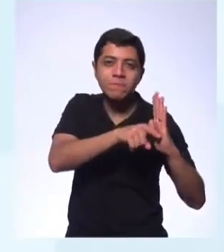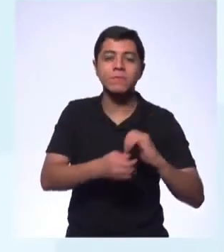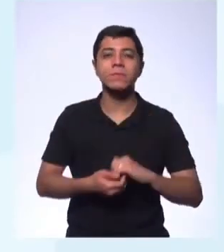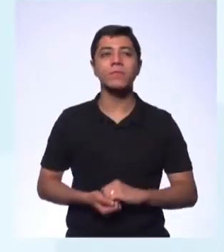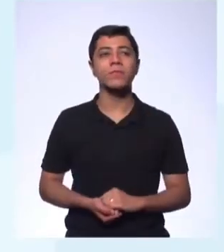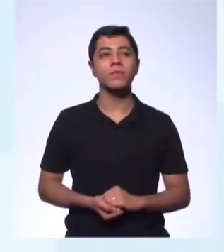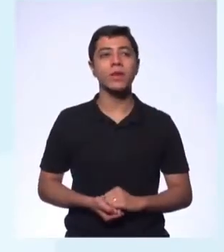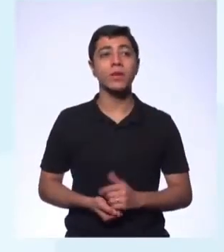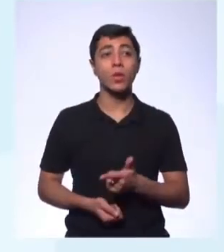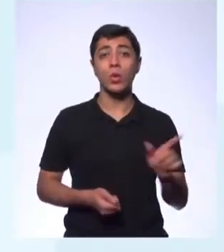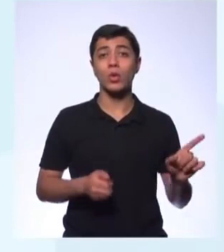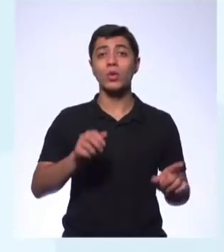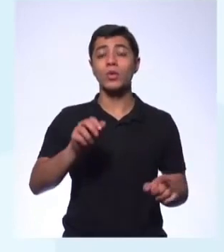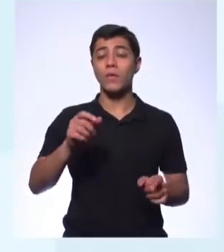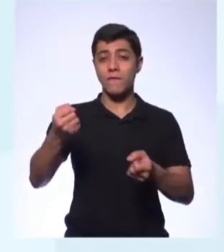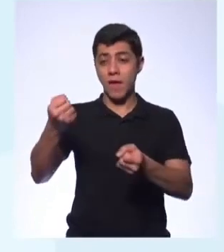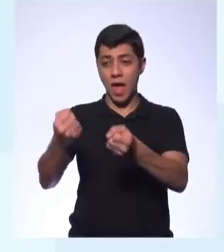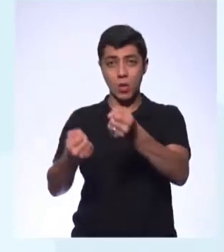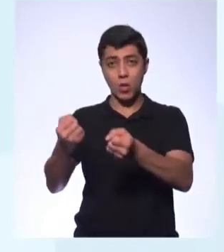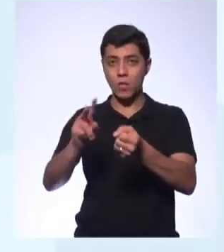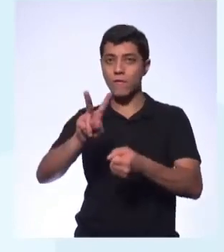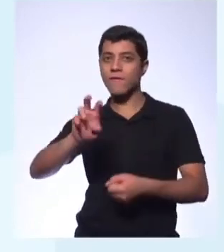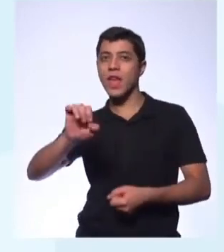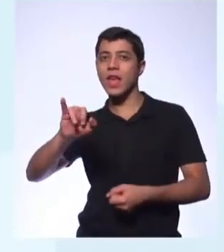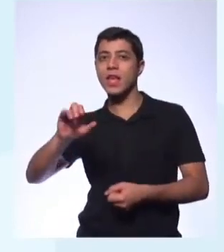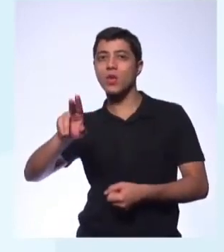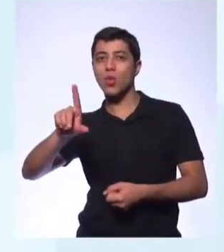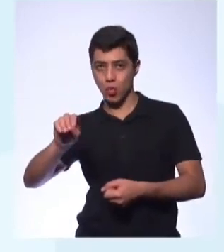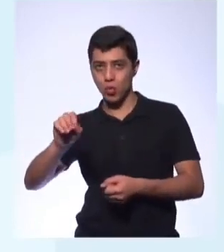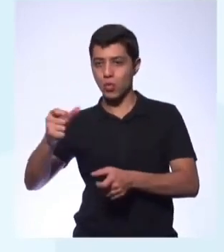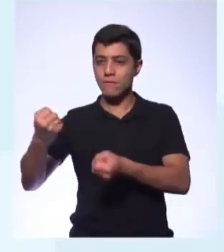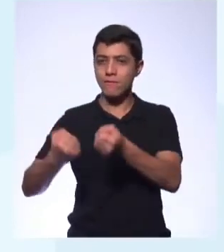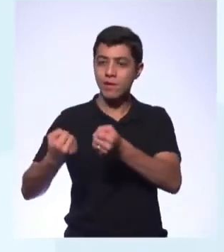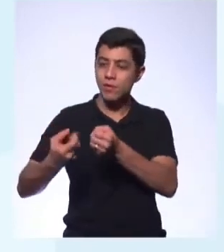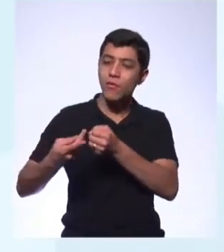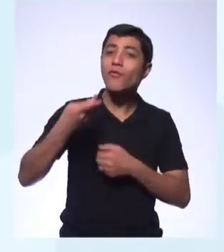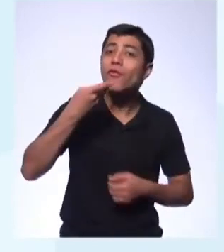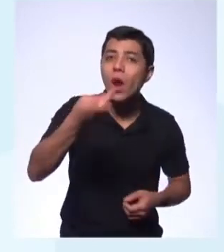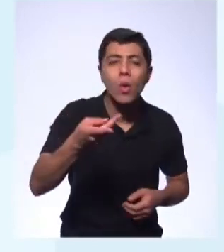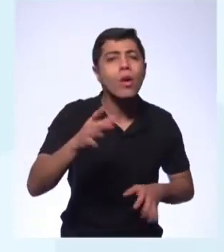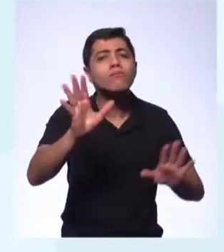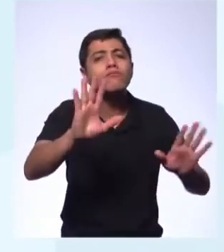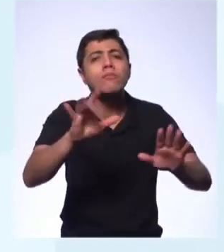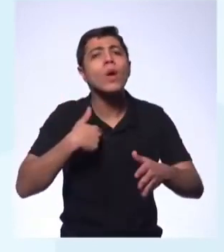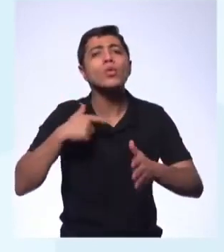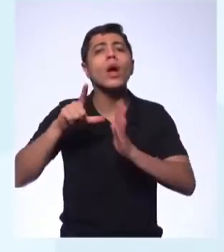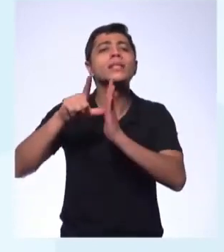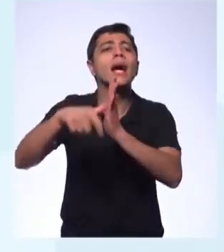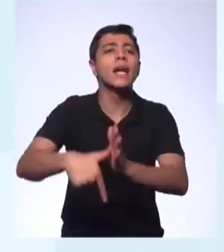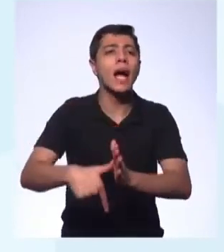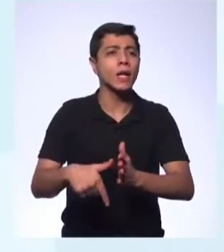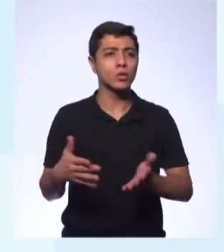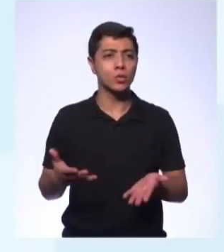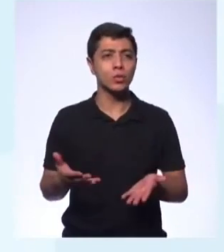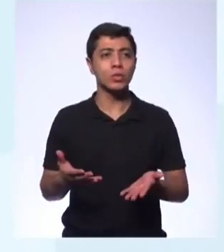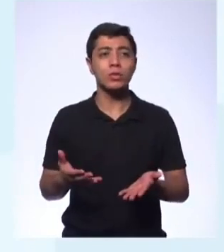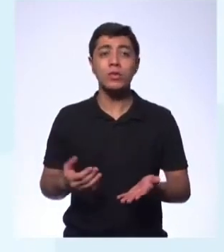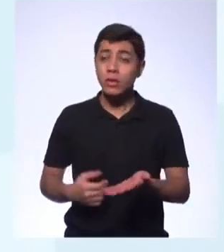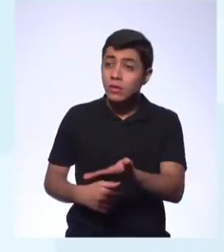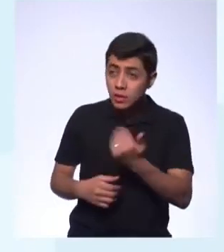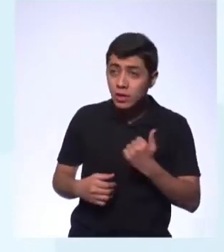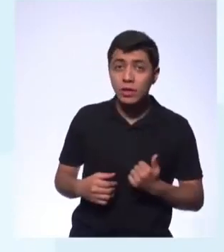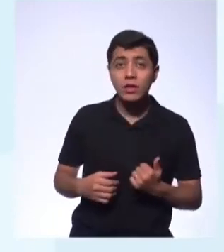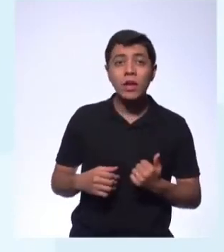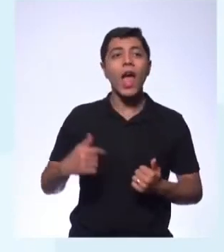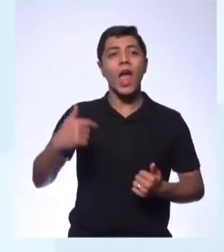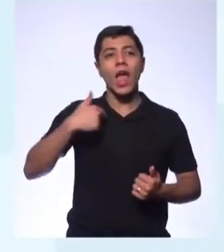Não, estou atrasado. Então, chegue-se. Eu sou o bonde, a carroça, a andorinha, a diligência, para